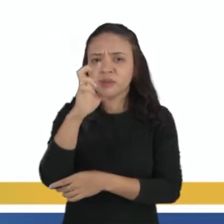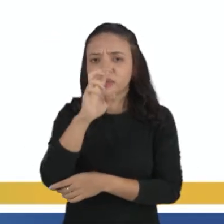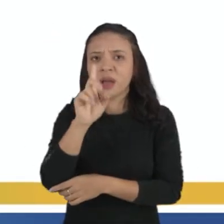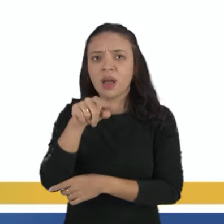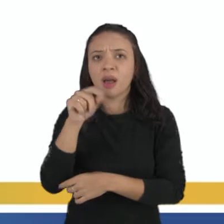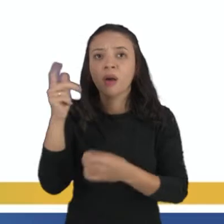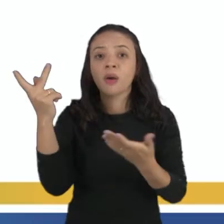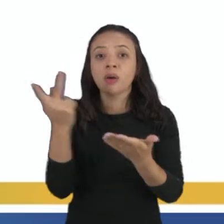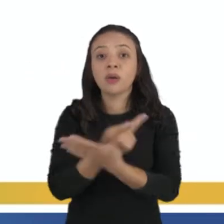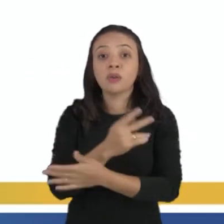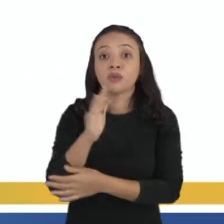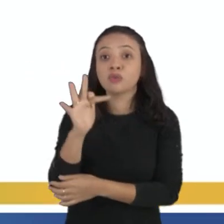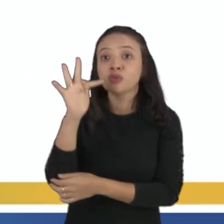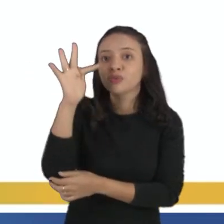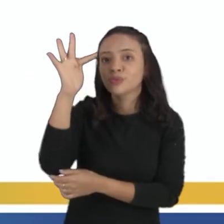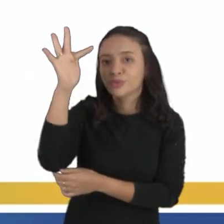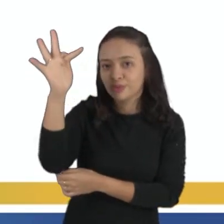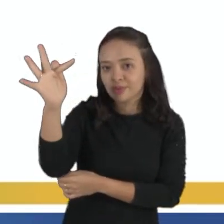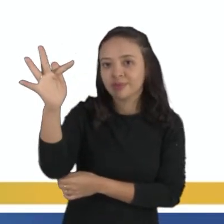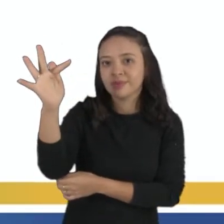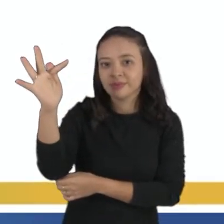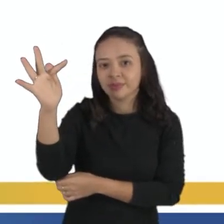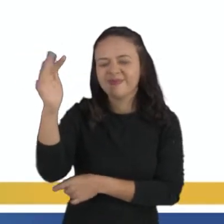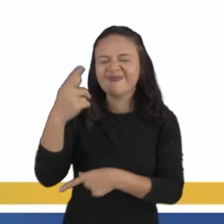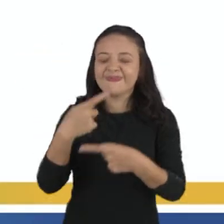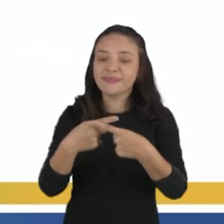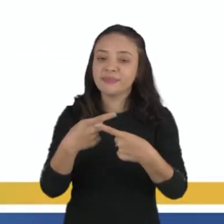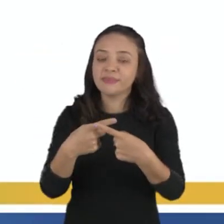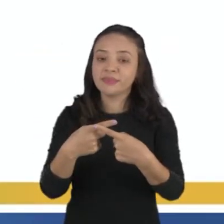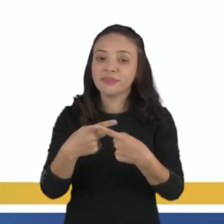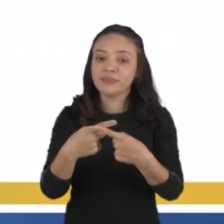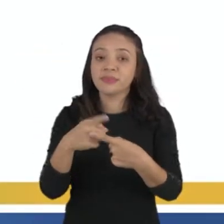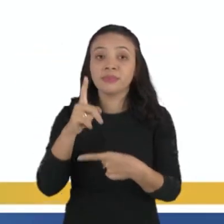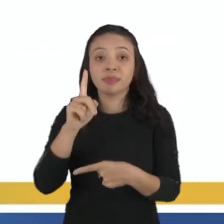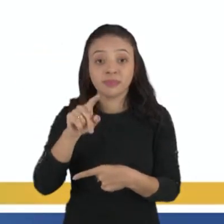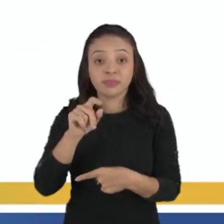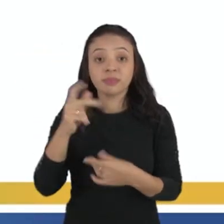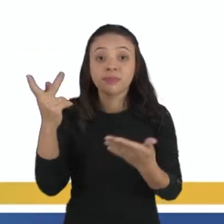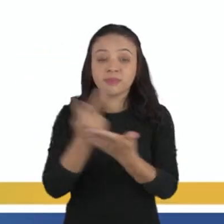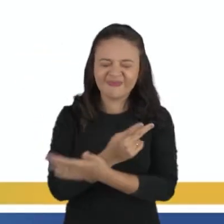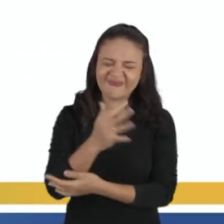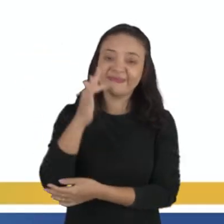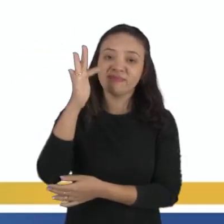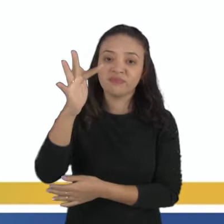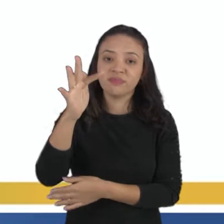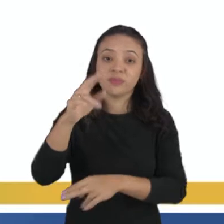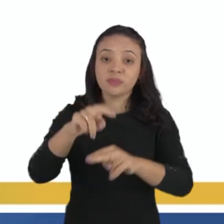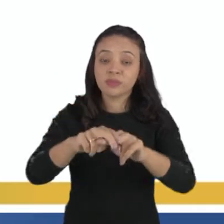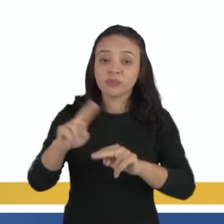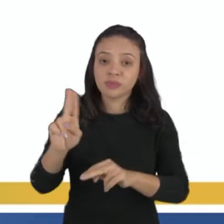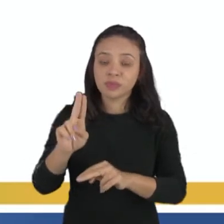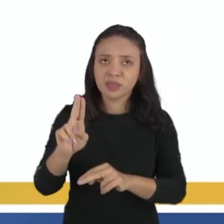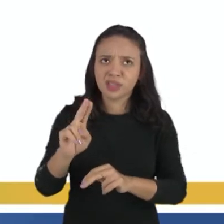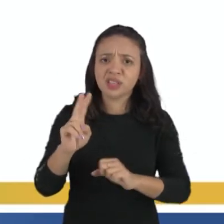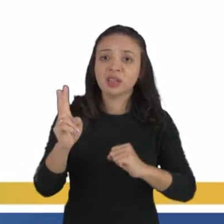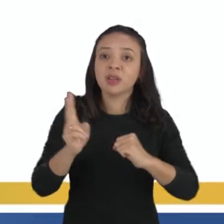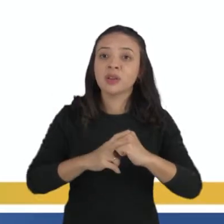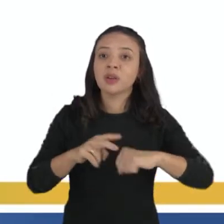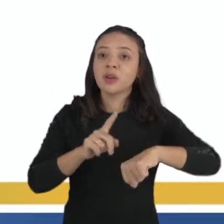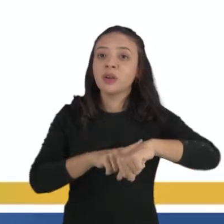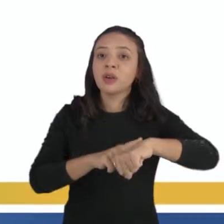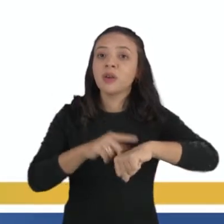uma ação que vai ocorrer ainda. Pelo fato de ser uma ação que irá ocorrer, chamamos de tempo